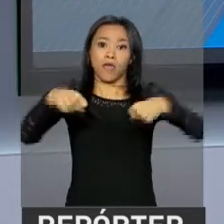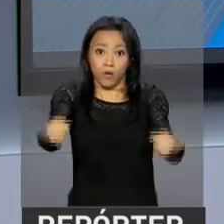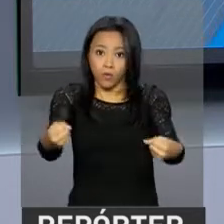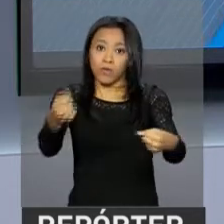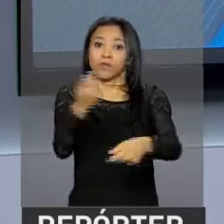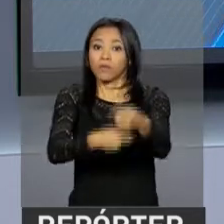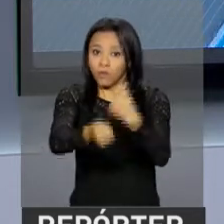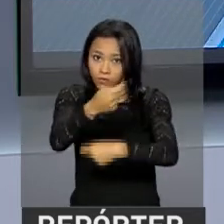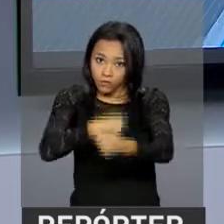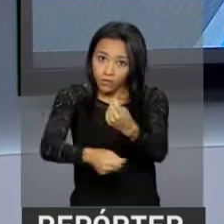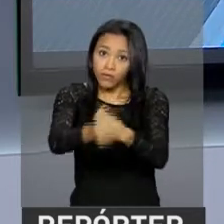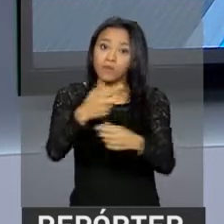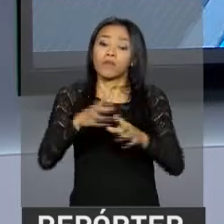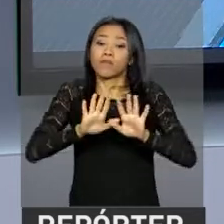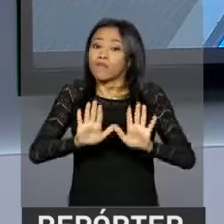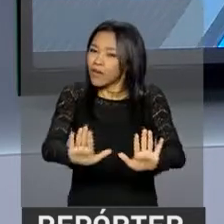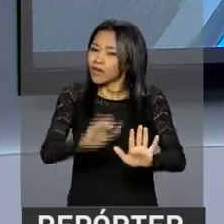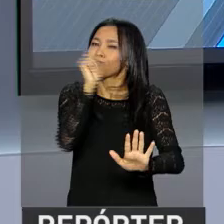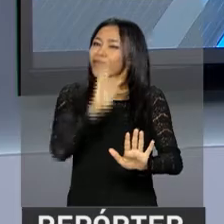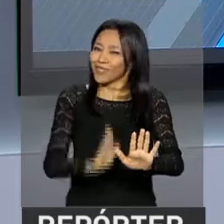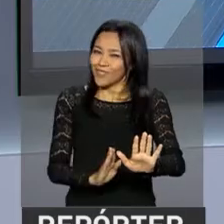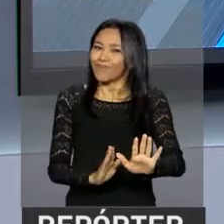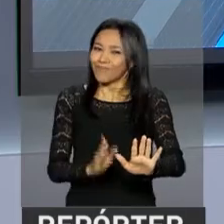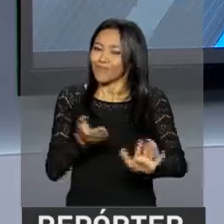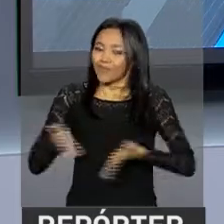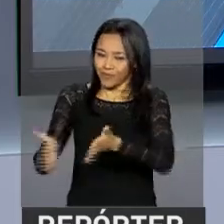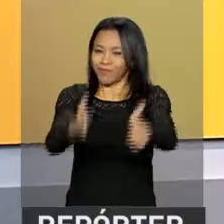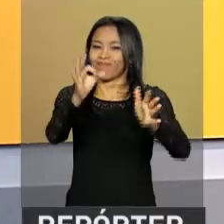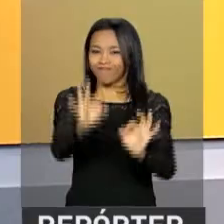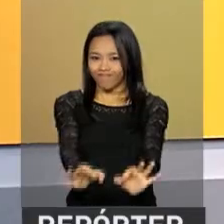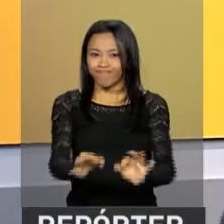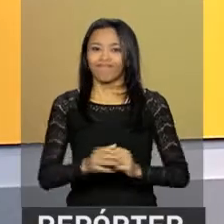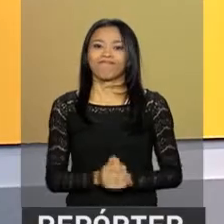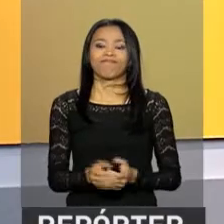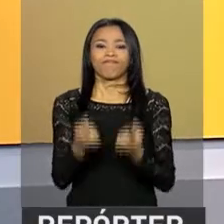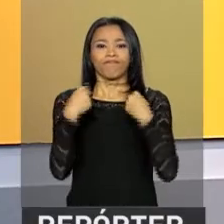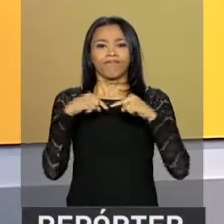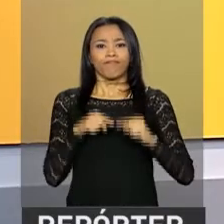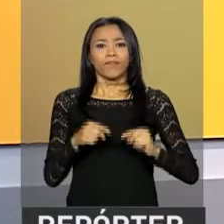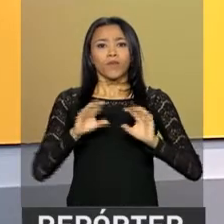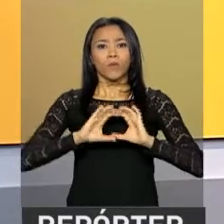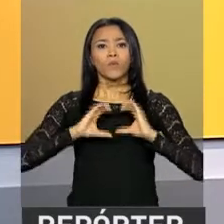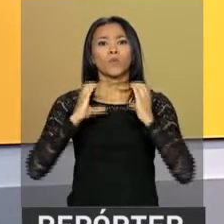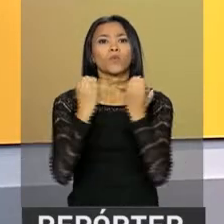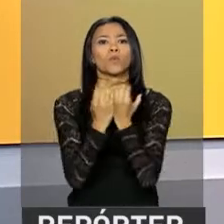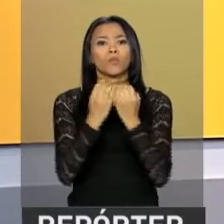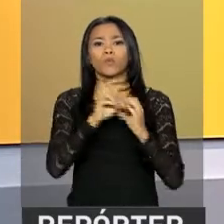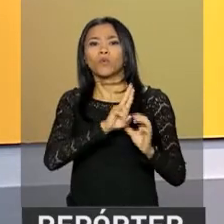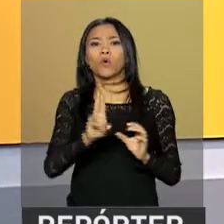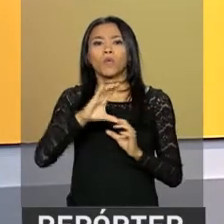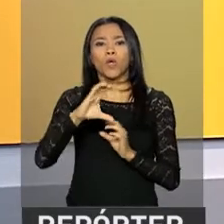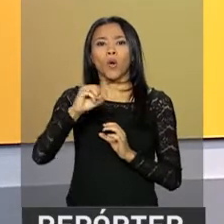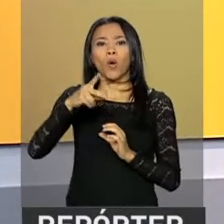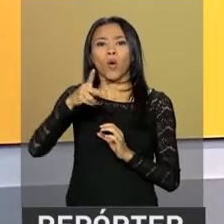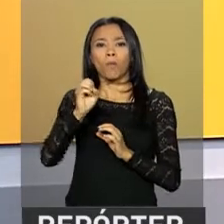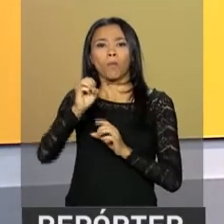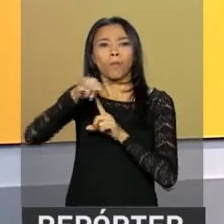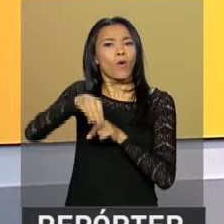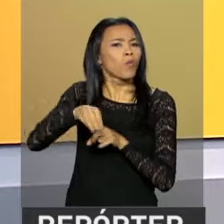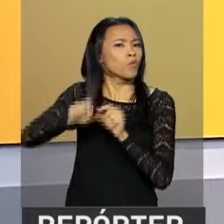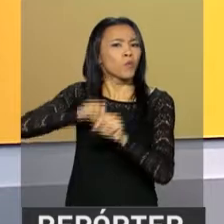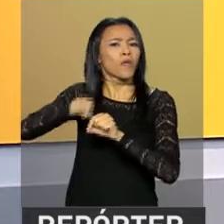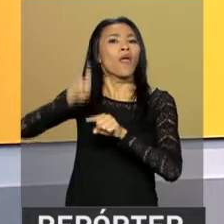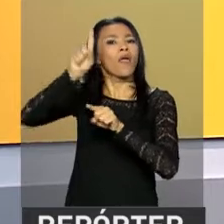econômica mas que o brasil está no rumo certo e o comitê de política monetária o copom decidiu reduzir